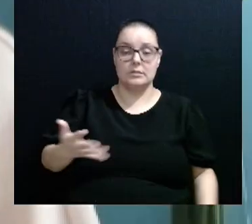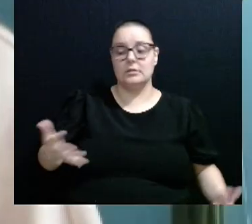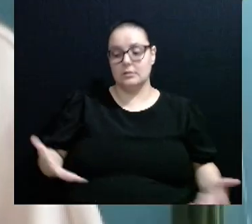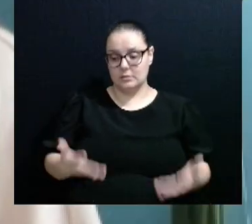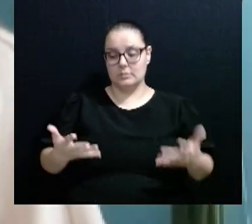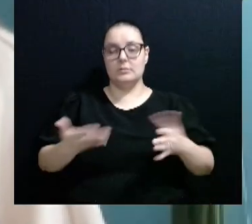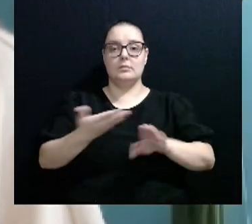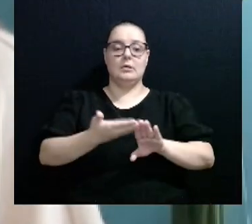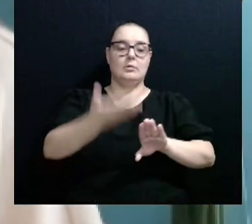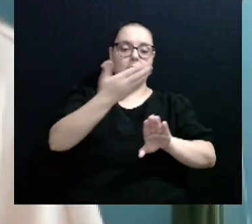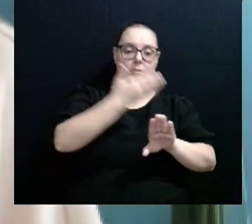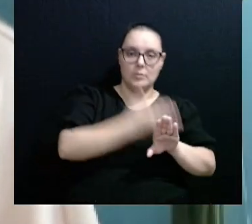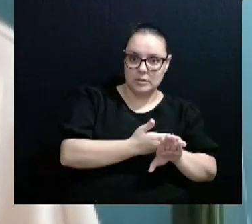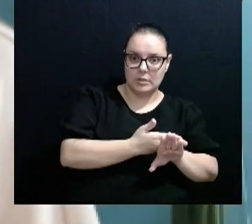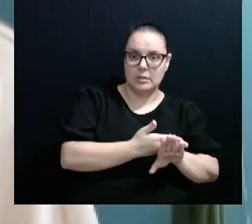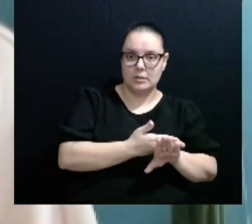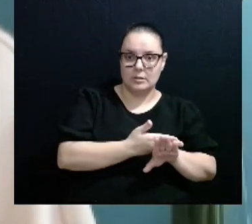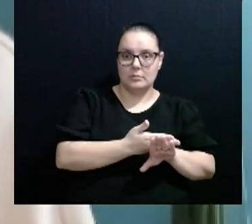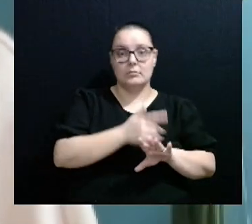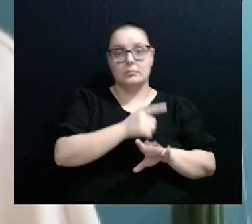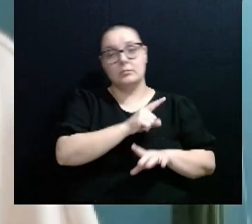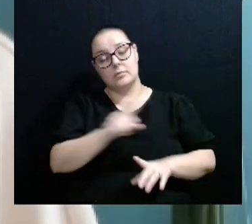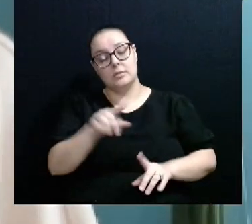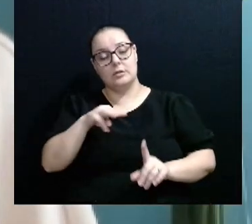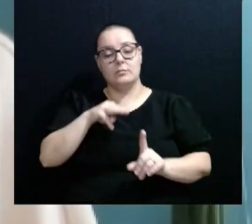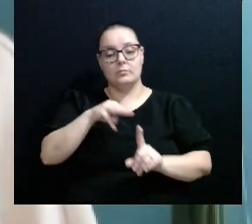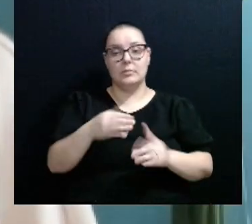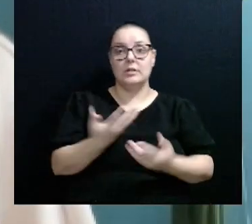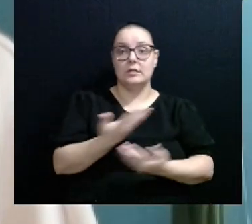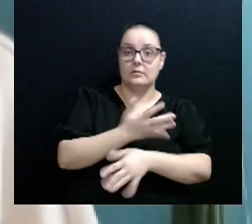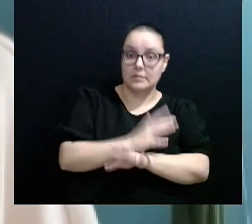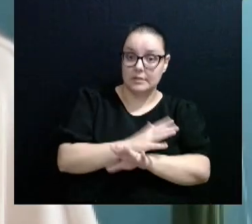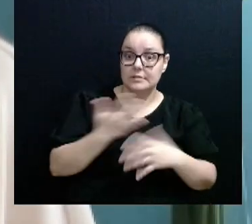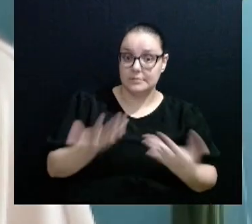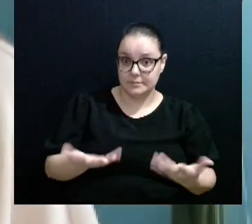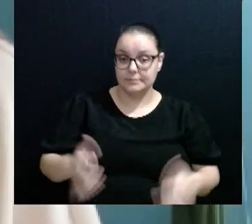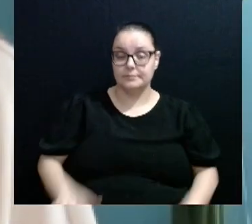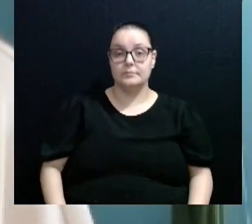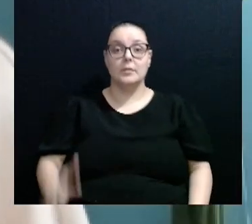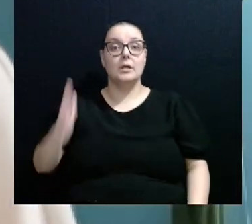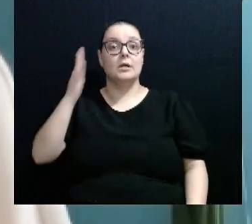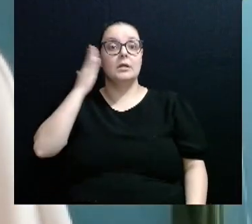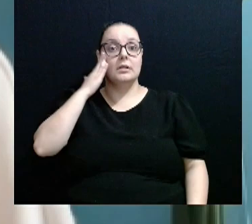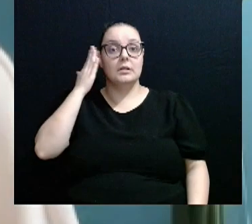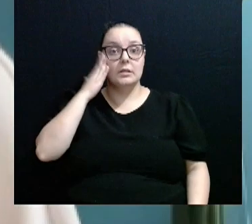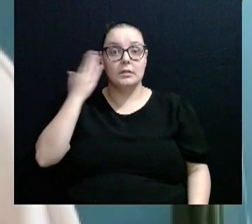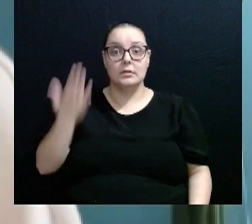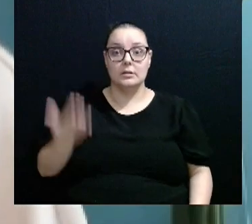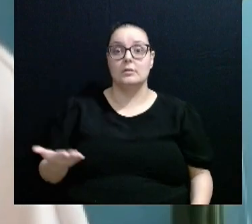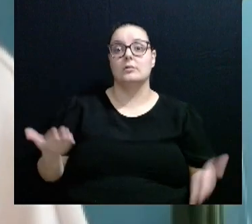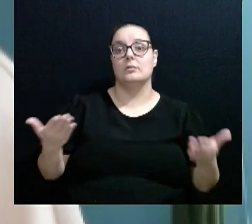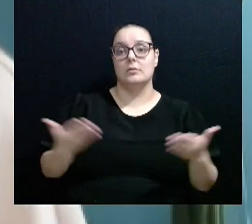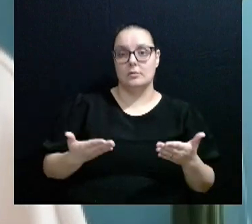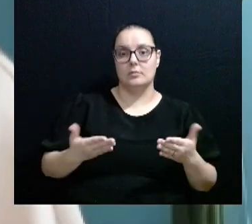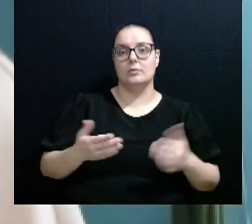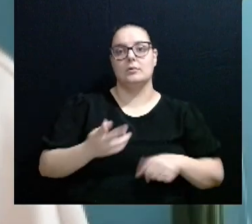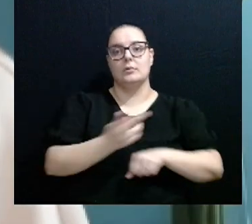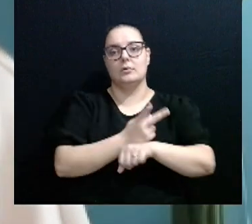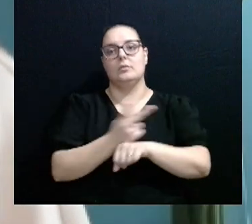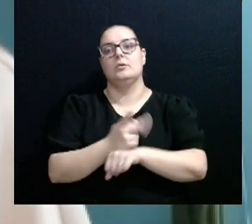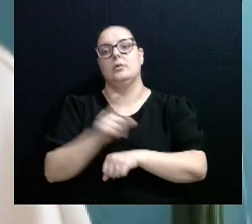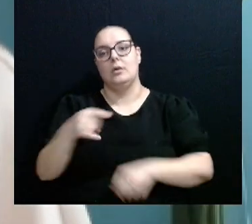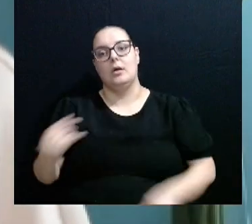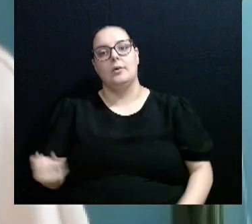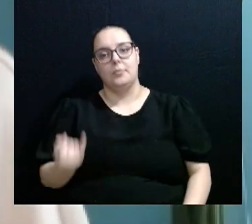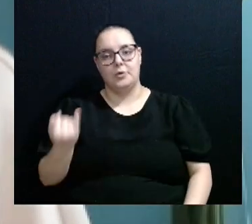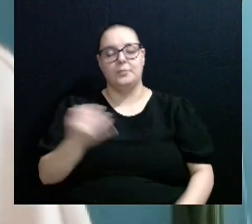Para que não seja uma meta vazia, né? Então, entender quem você é hoje, o que você procura é super importante. Ô, Renato, você